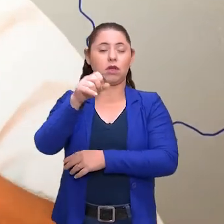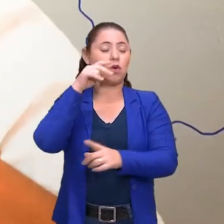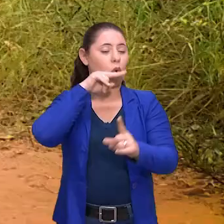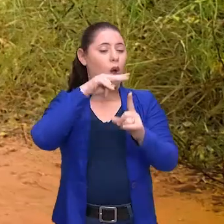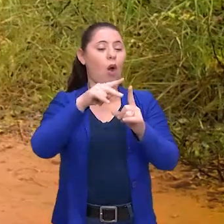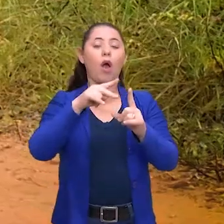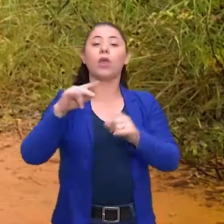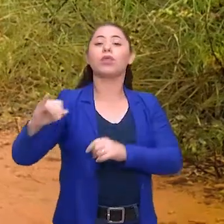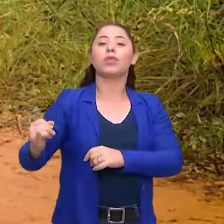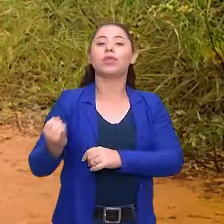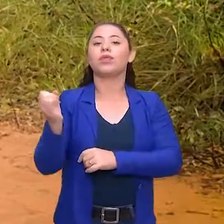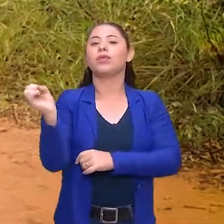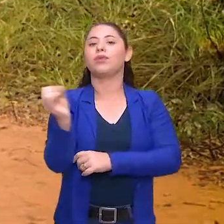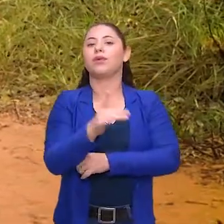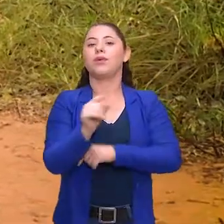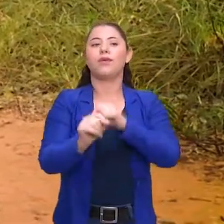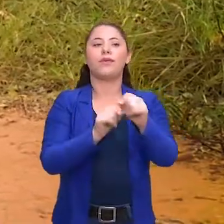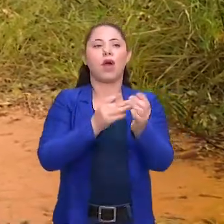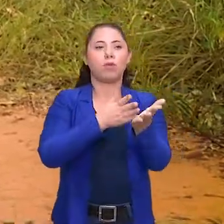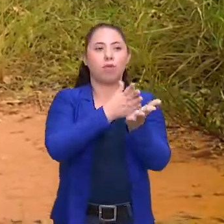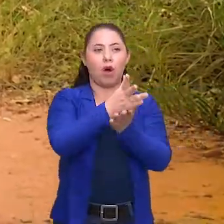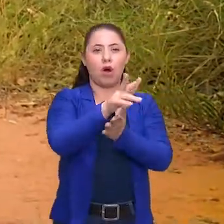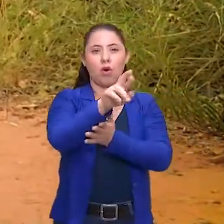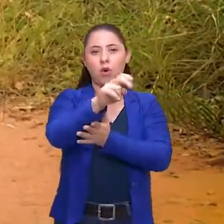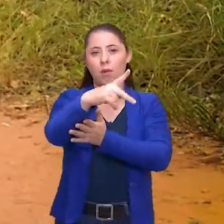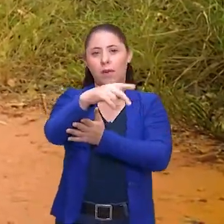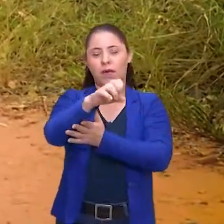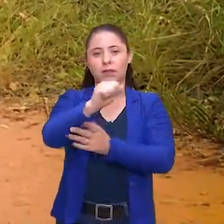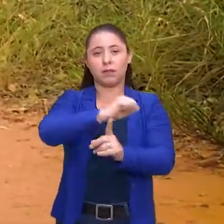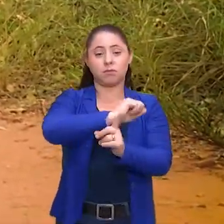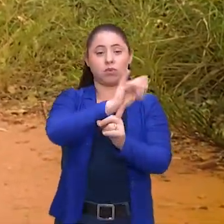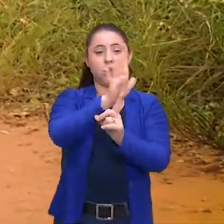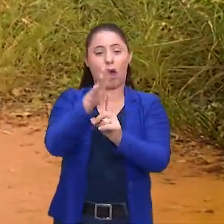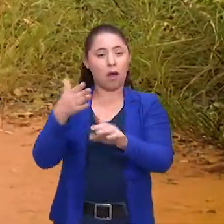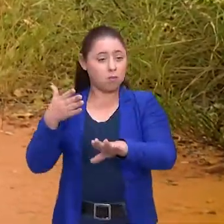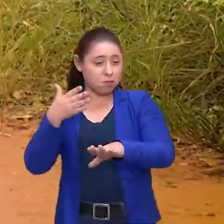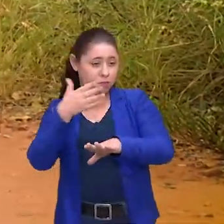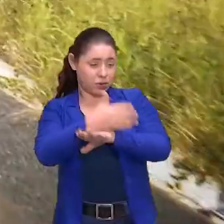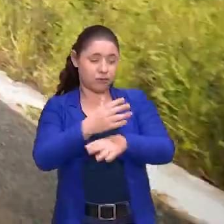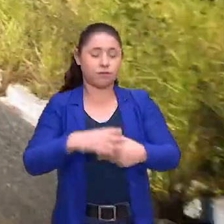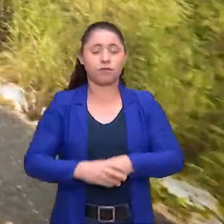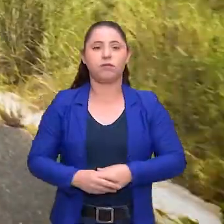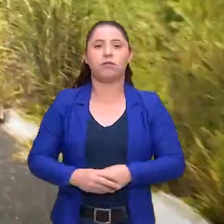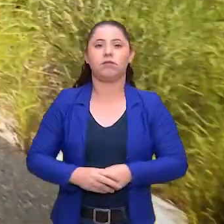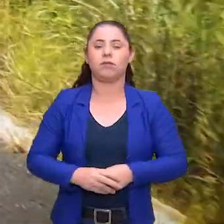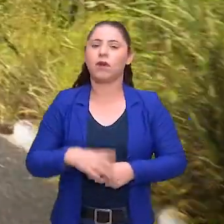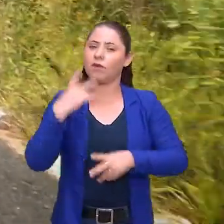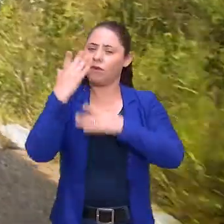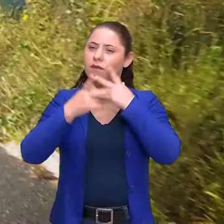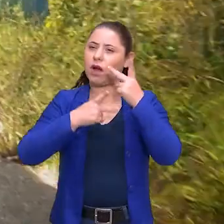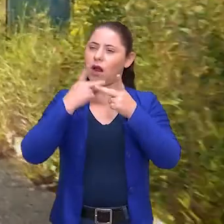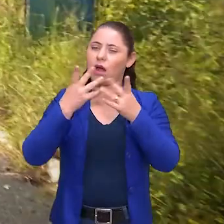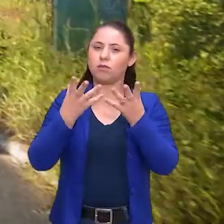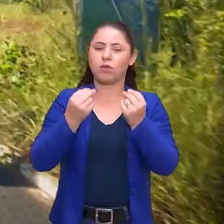Carneiro, visualiza novas oportunidades com a Rota Rupestre passando por Figueirão. Fala-se muito em Rota